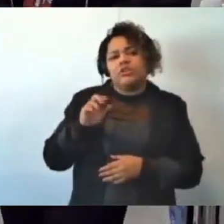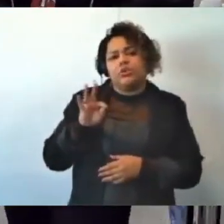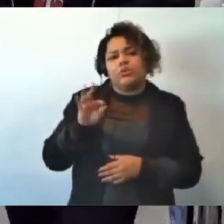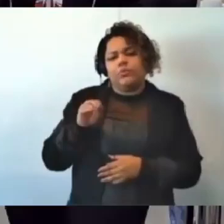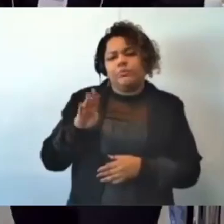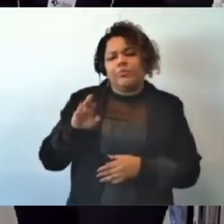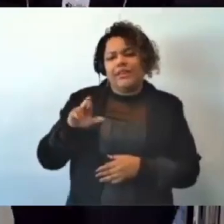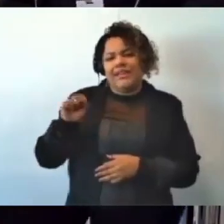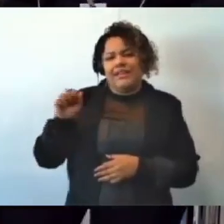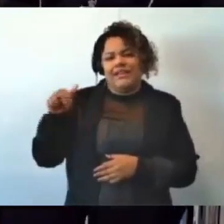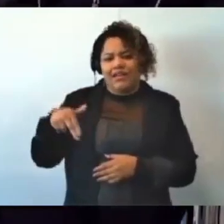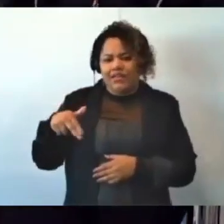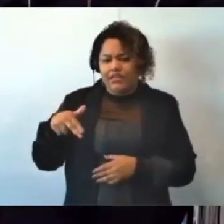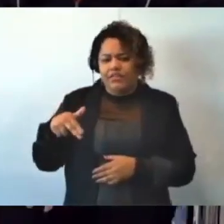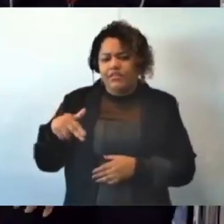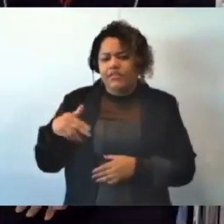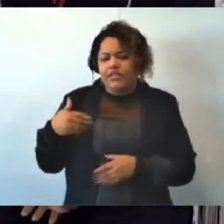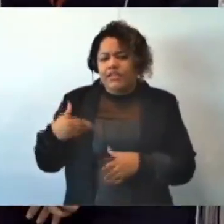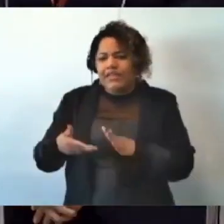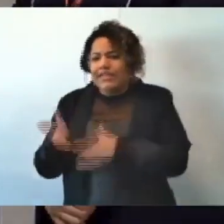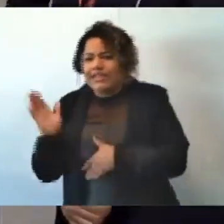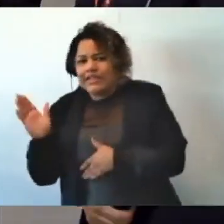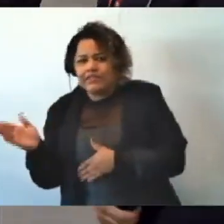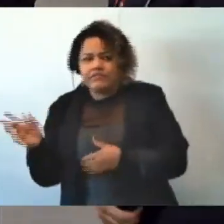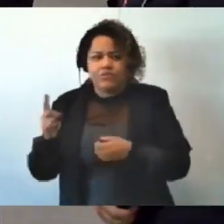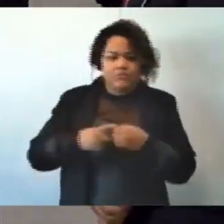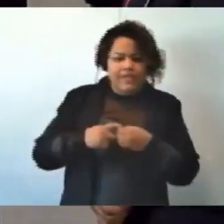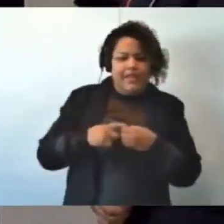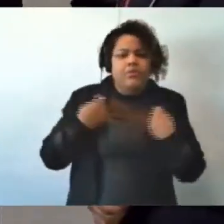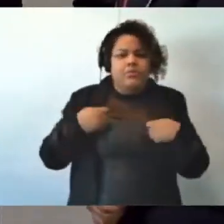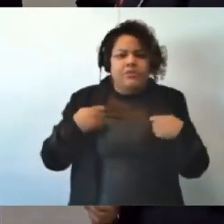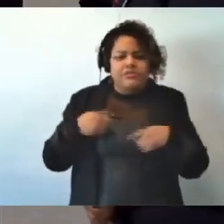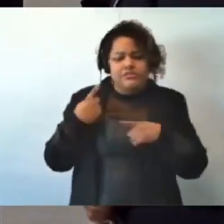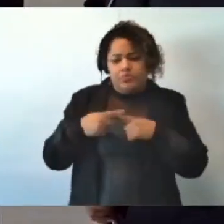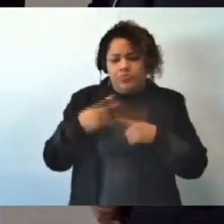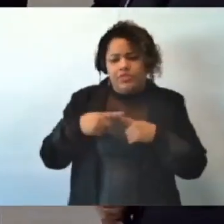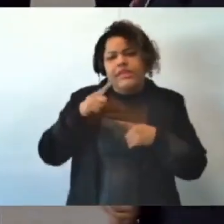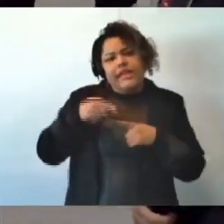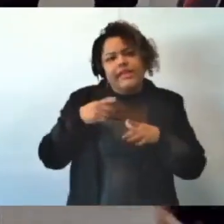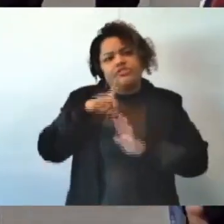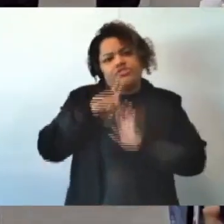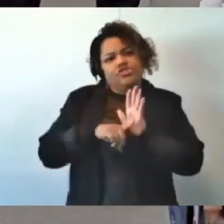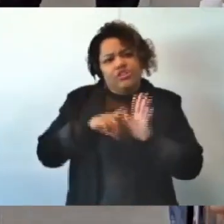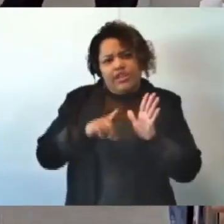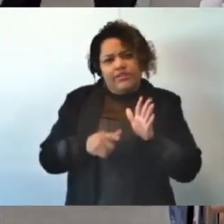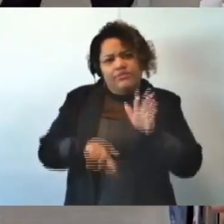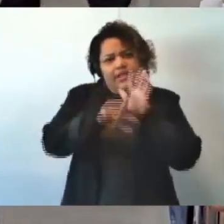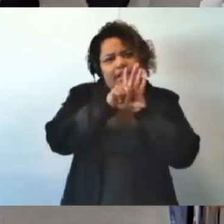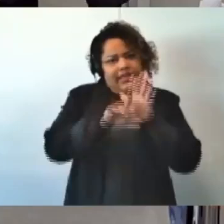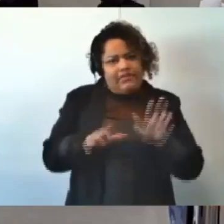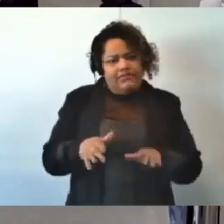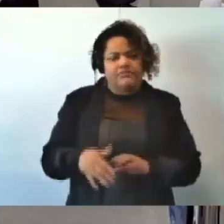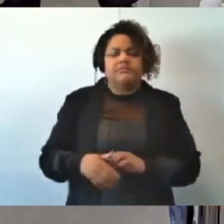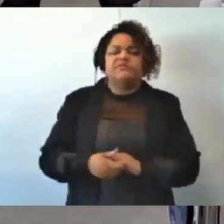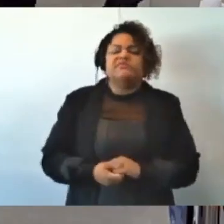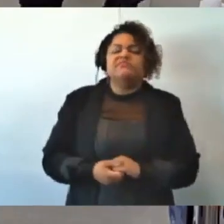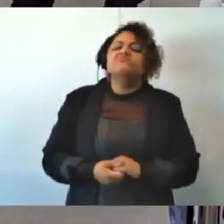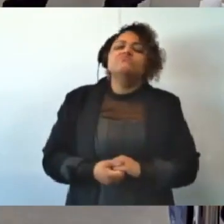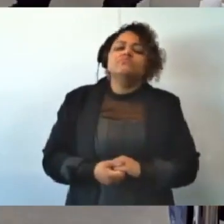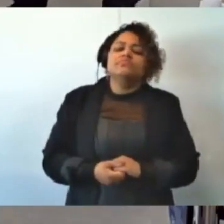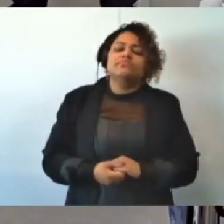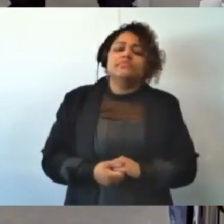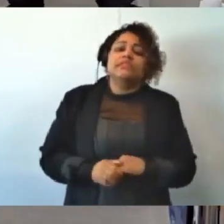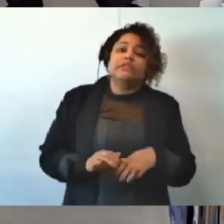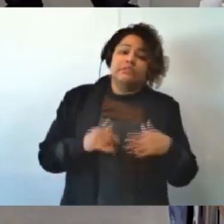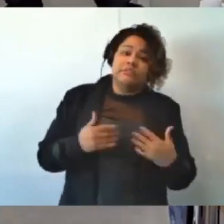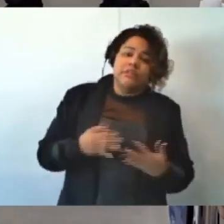sair, vir, que é o direito, né, que a gente tem por lei. E eu gostaria, então, de sugerir que fosse, mesmo